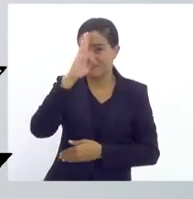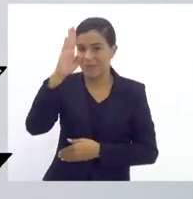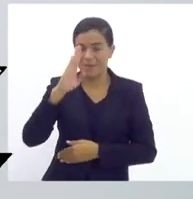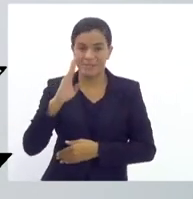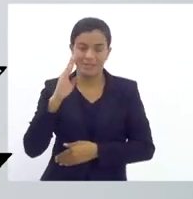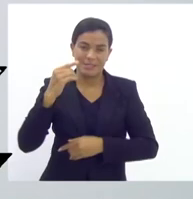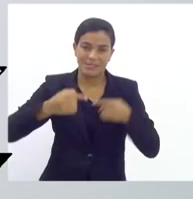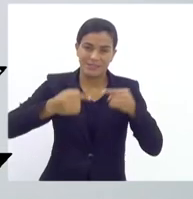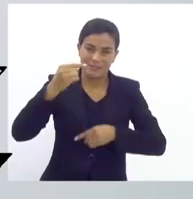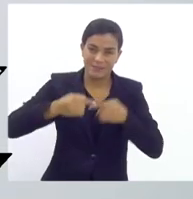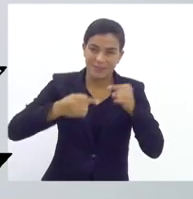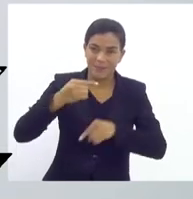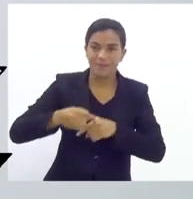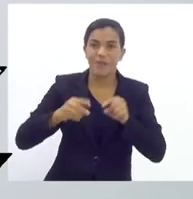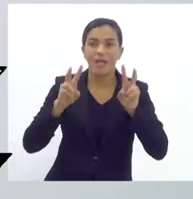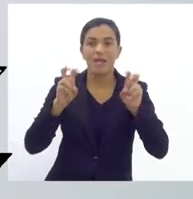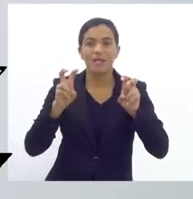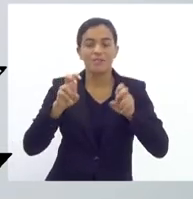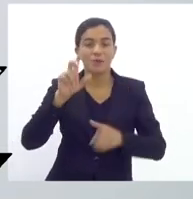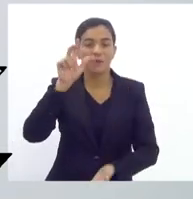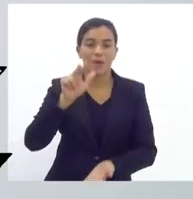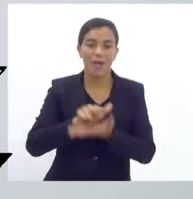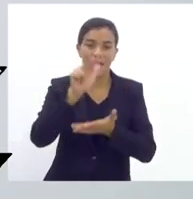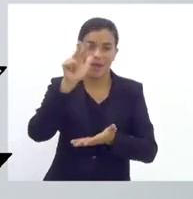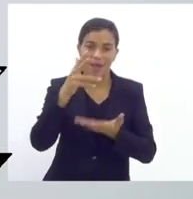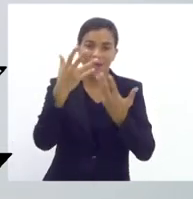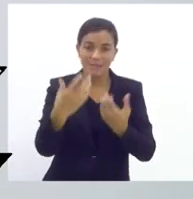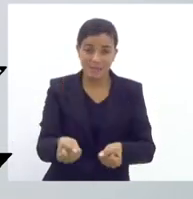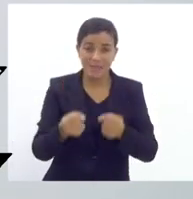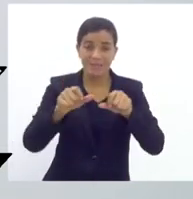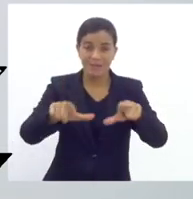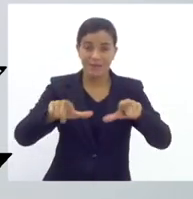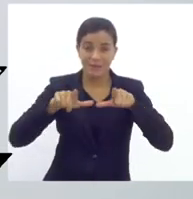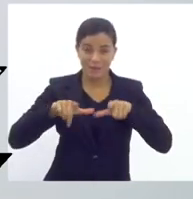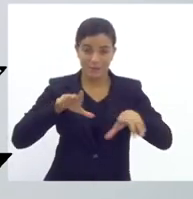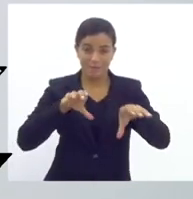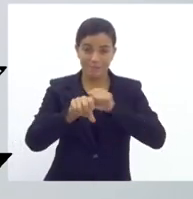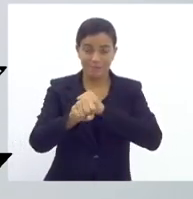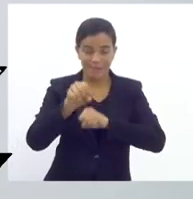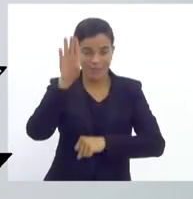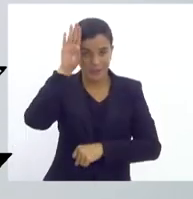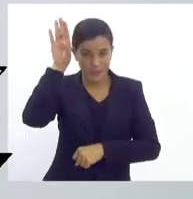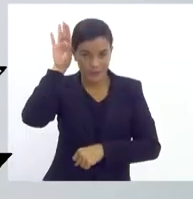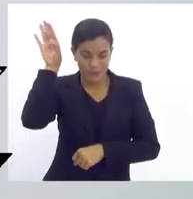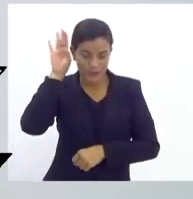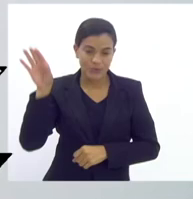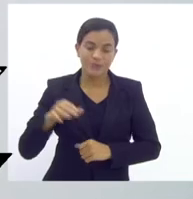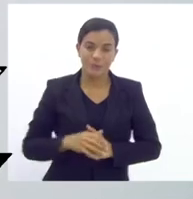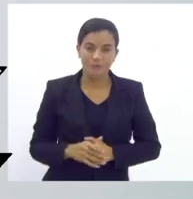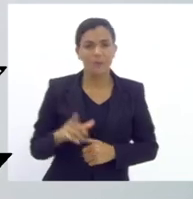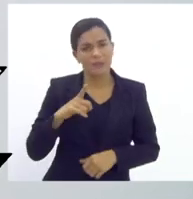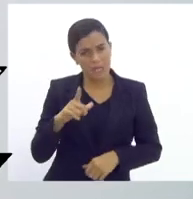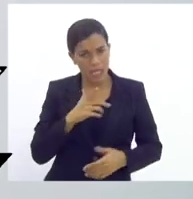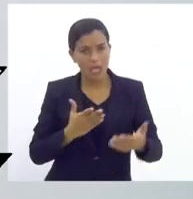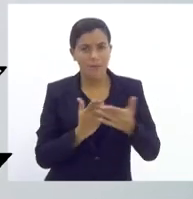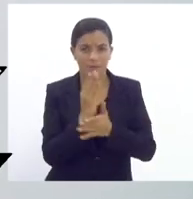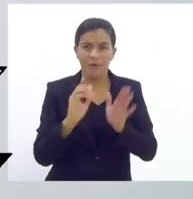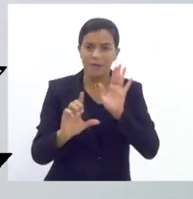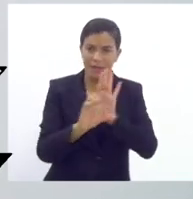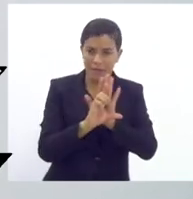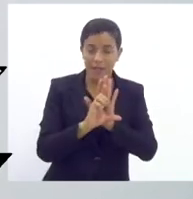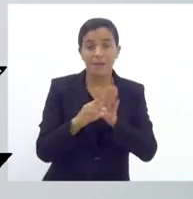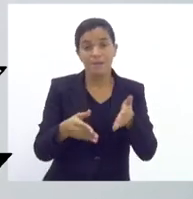discussão que é justamente a revalidação e a equivalência dos estudos né então a gente tem aprovada a Lei para